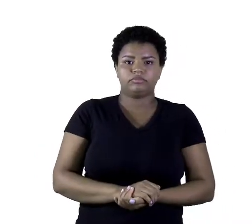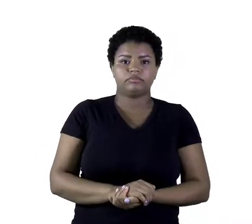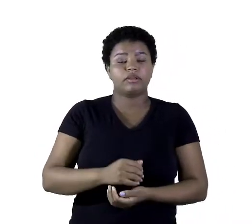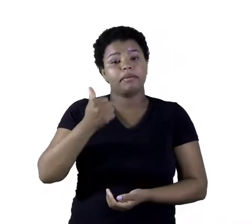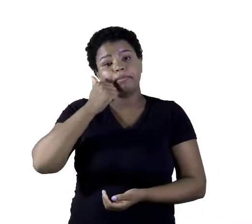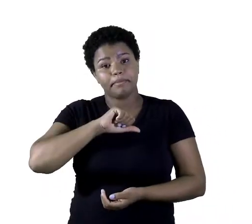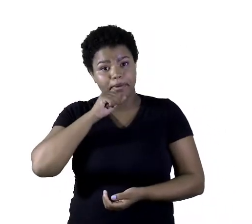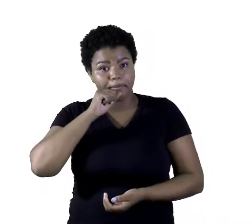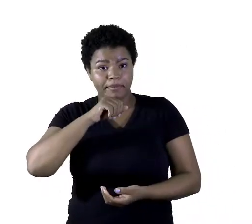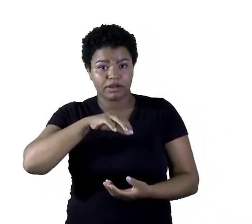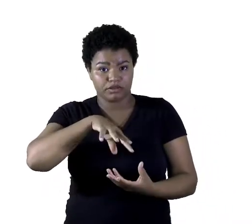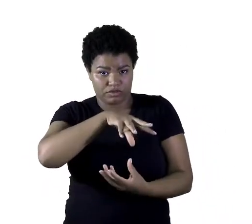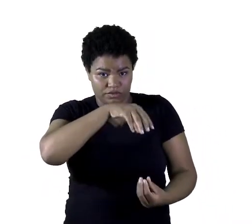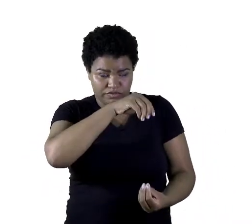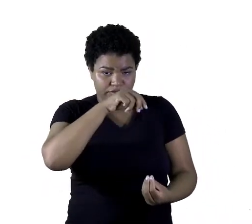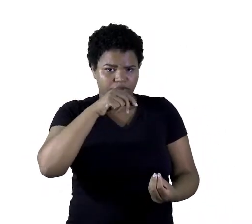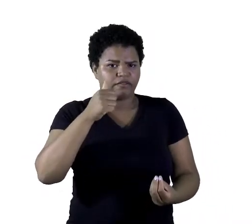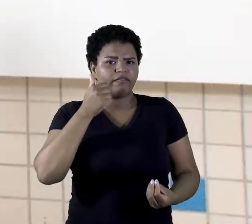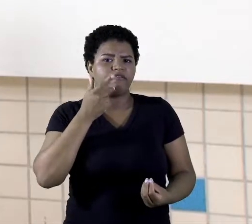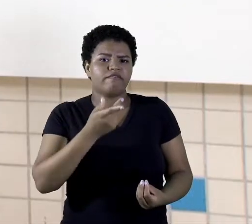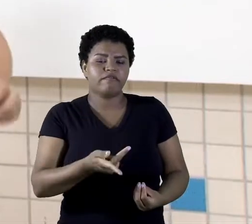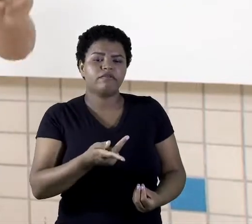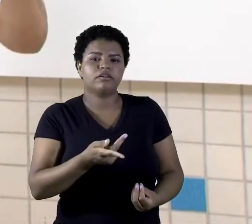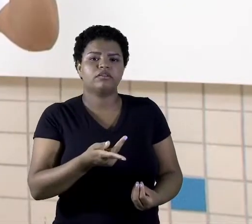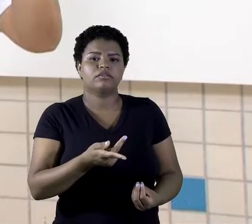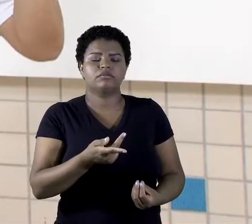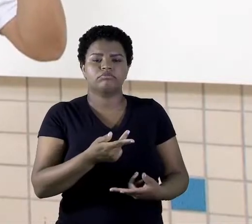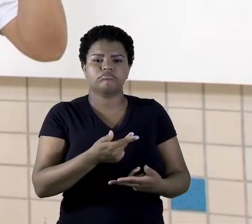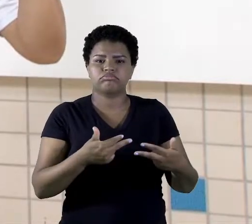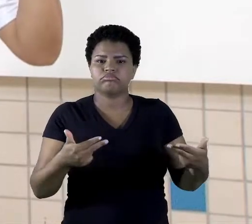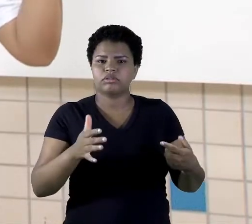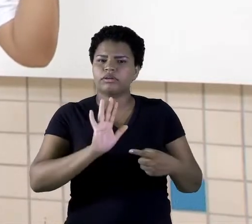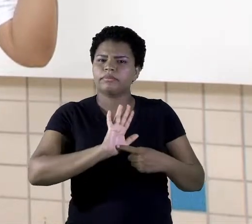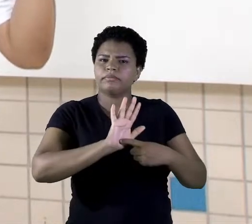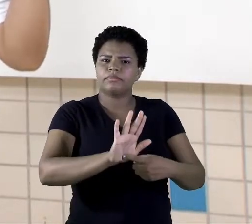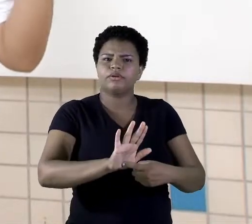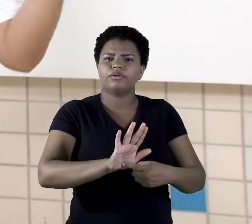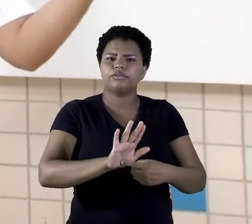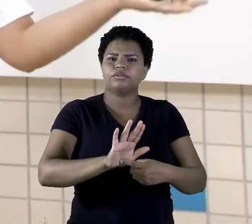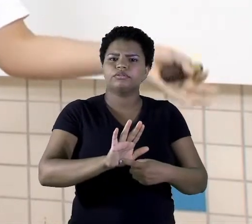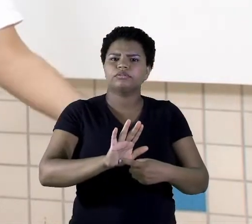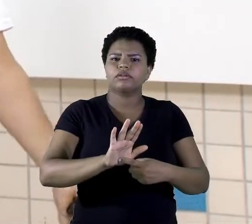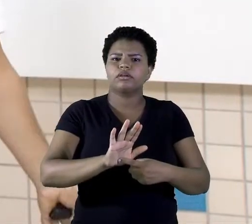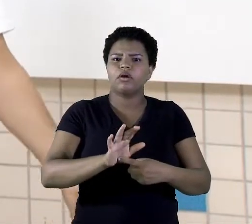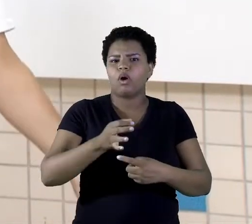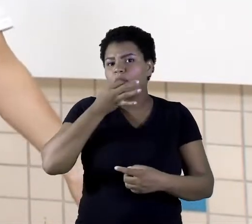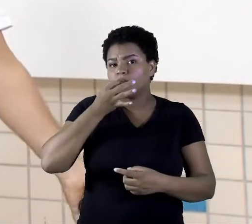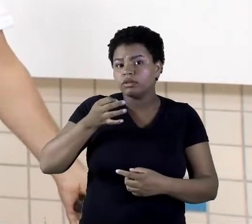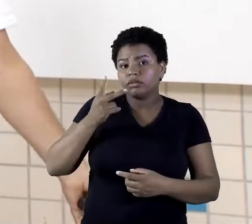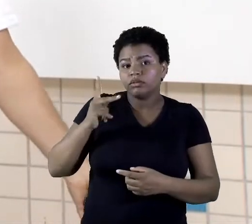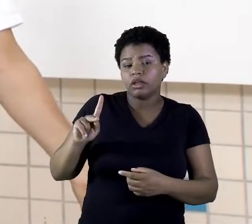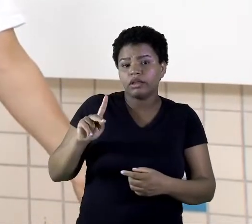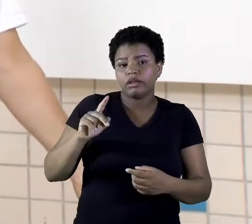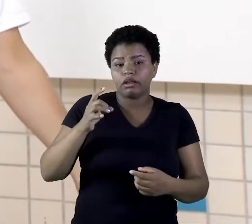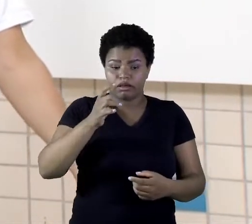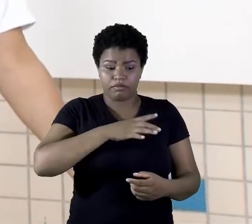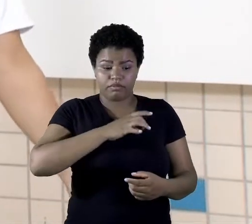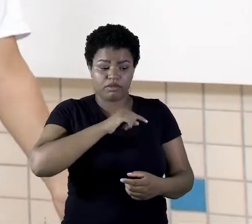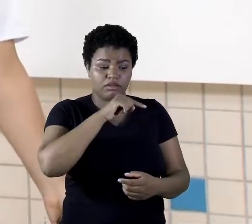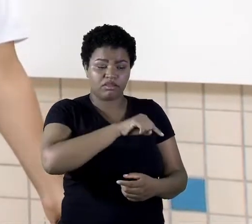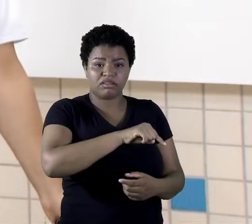transcreva do texto a opinião da mãe com relação ao sentimento que o filho revela.